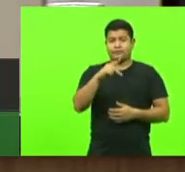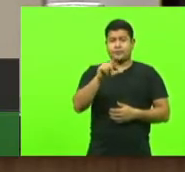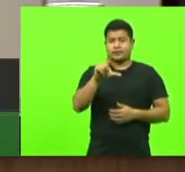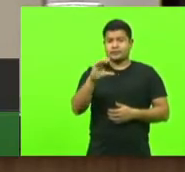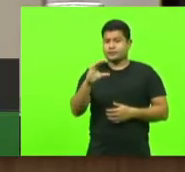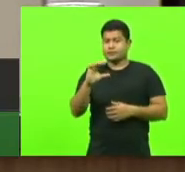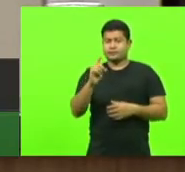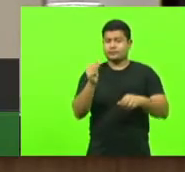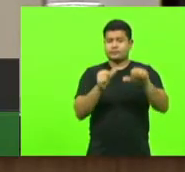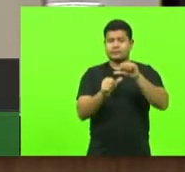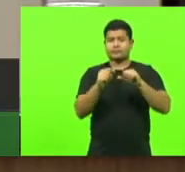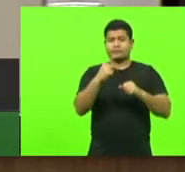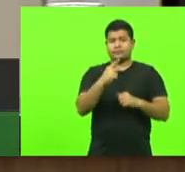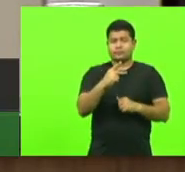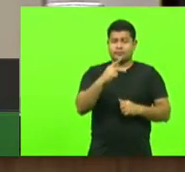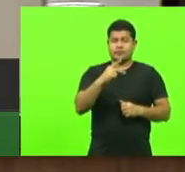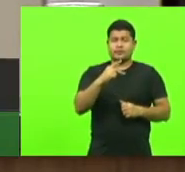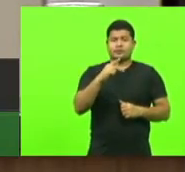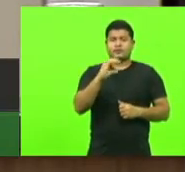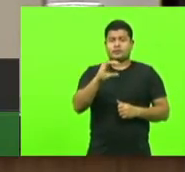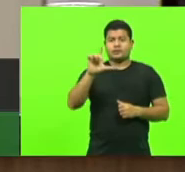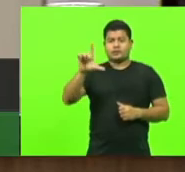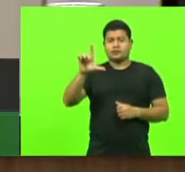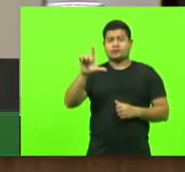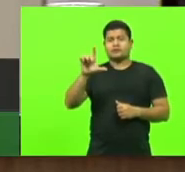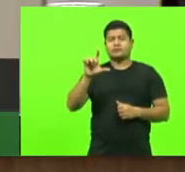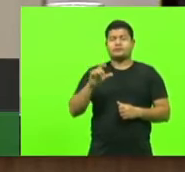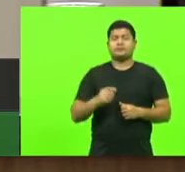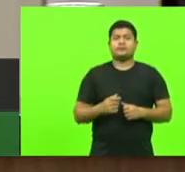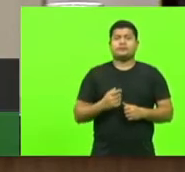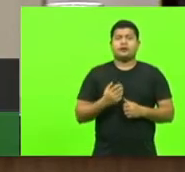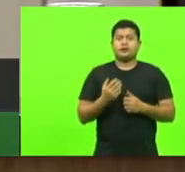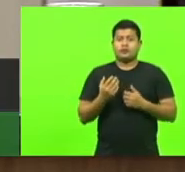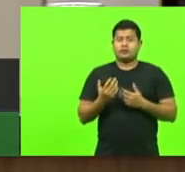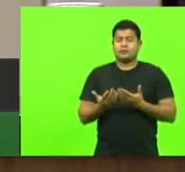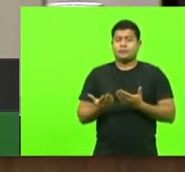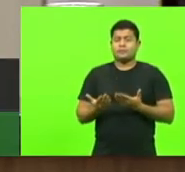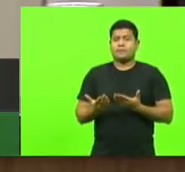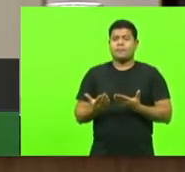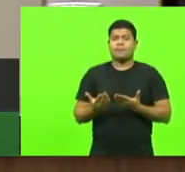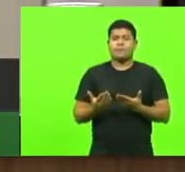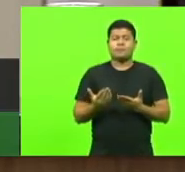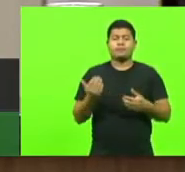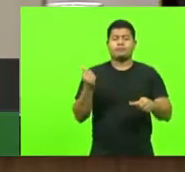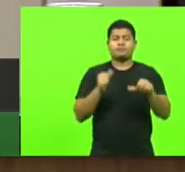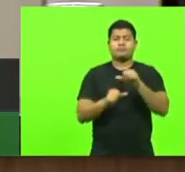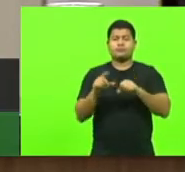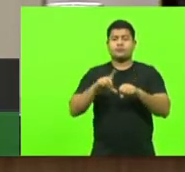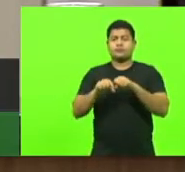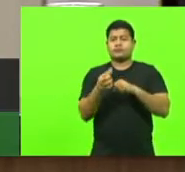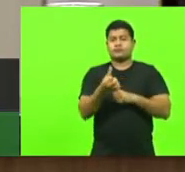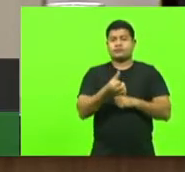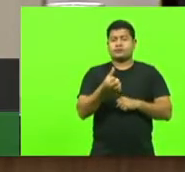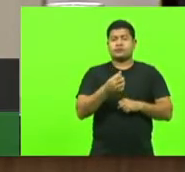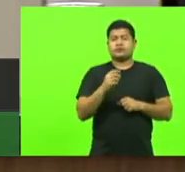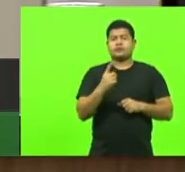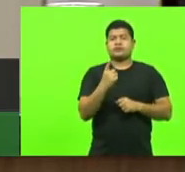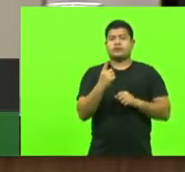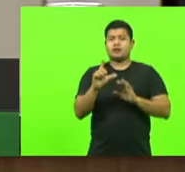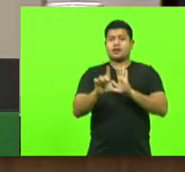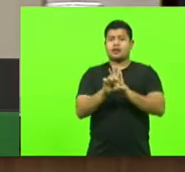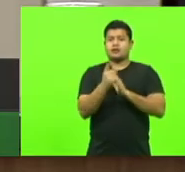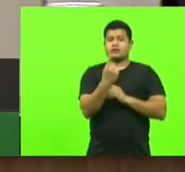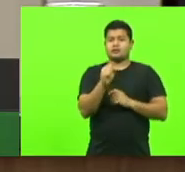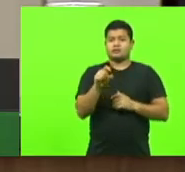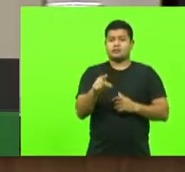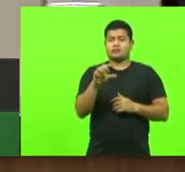PLC. Mas é PCL 244/2021, autor Comissão de Finanças e Tributação. Altera o artigo 6º da Lei 18.094/2021,